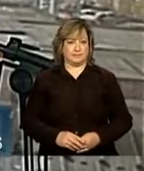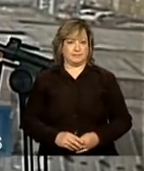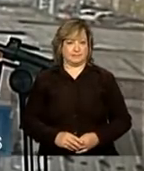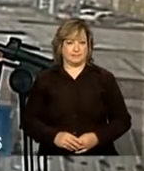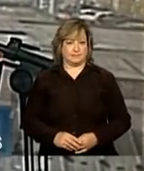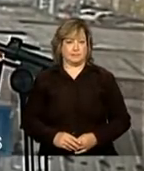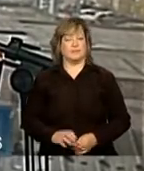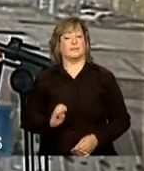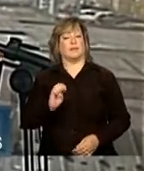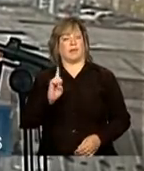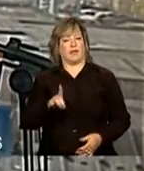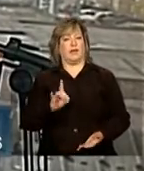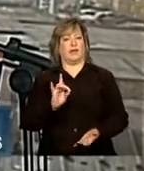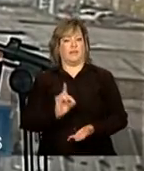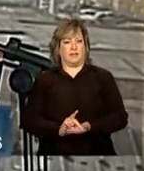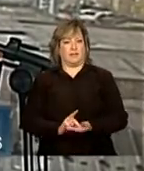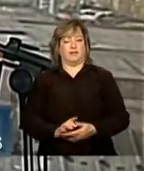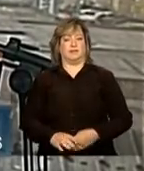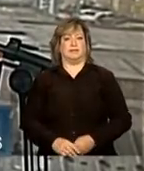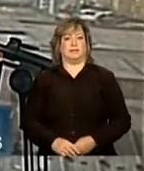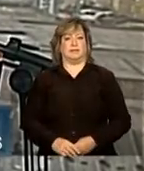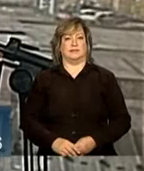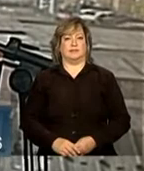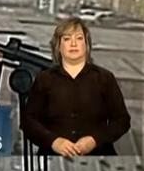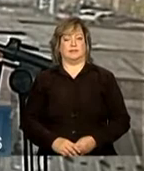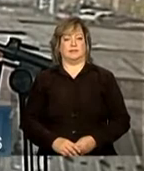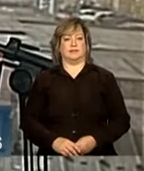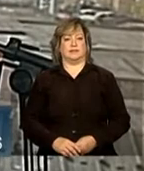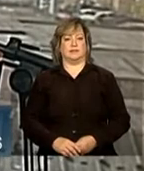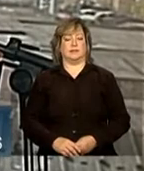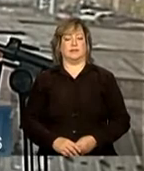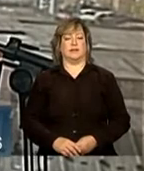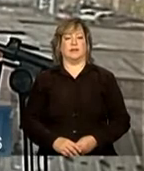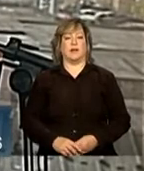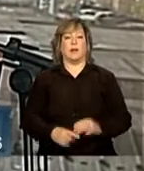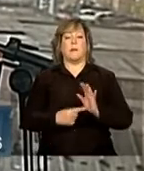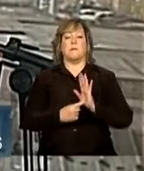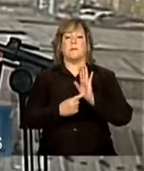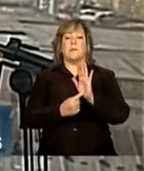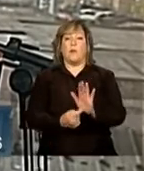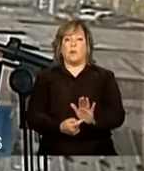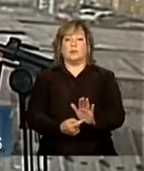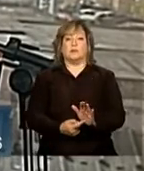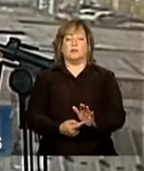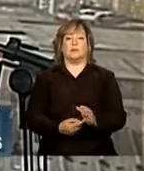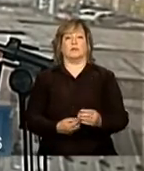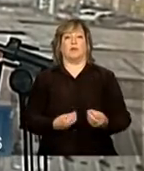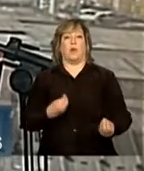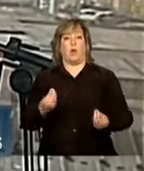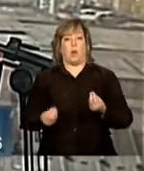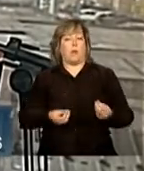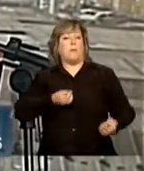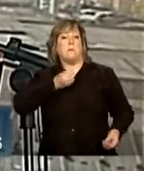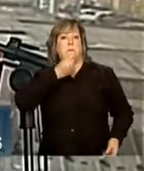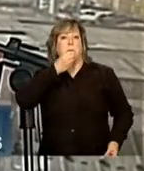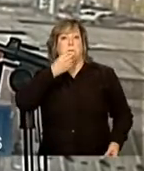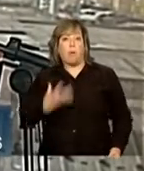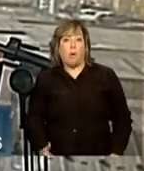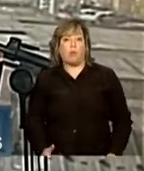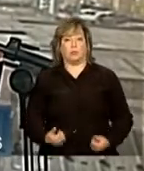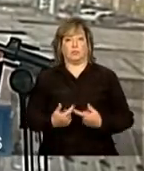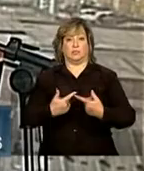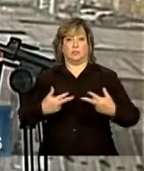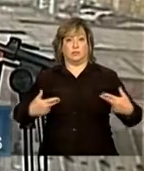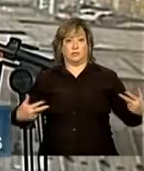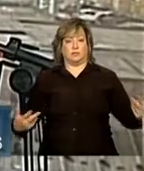é de fato um sinal de muitos bons augúrios, de muitos